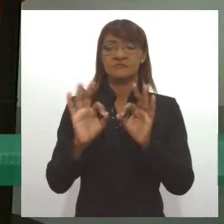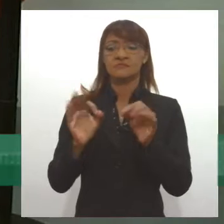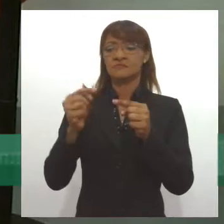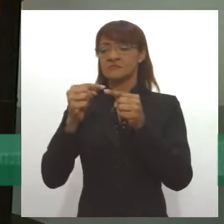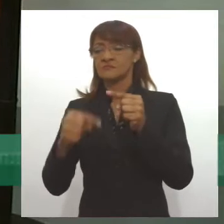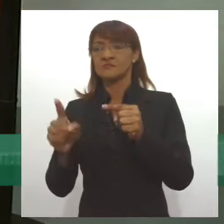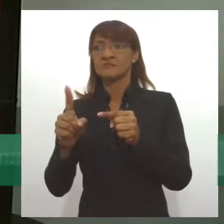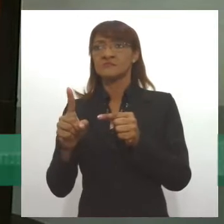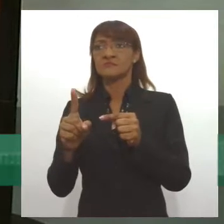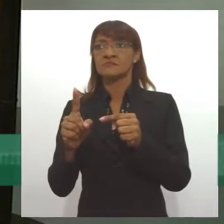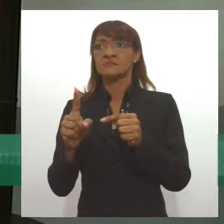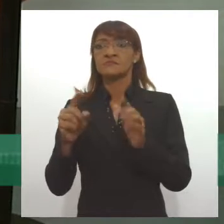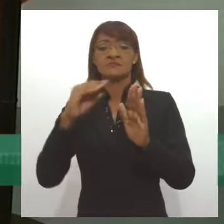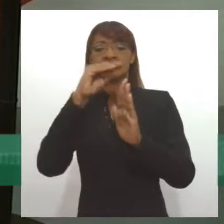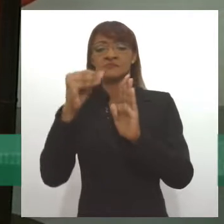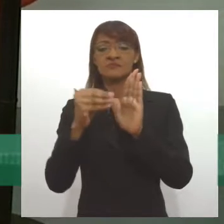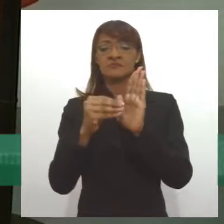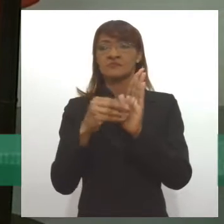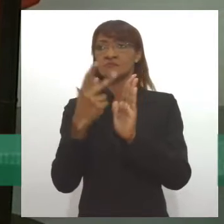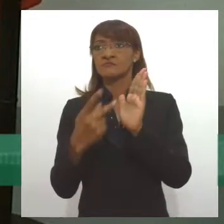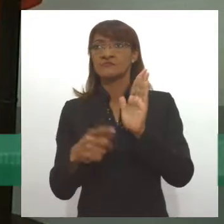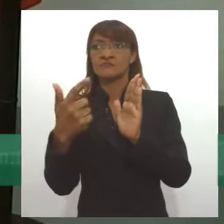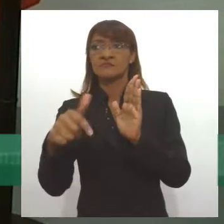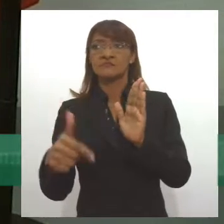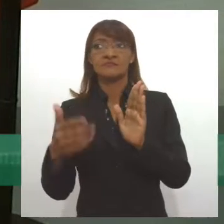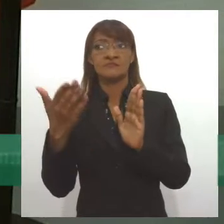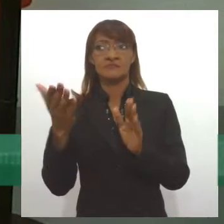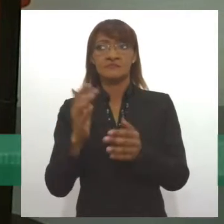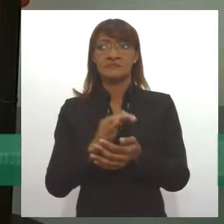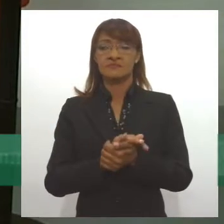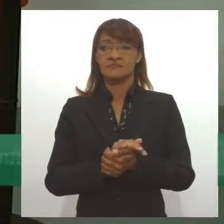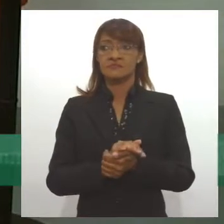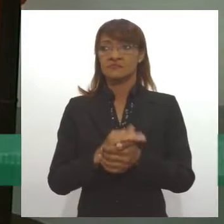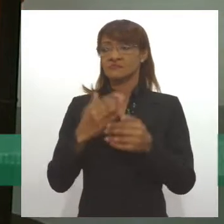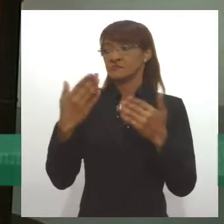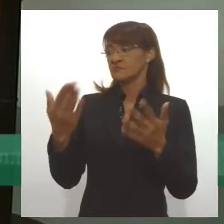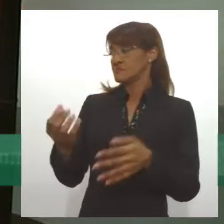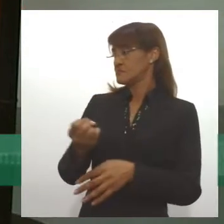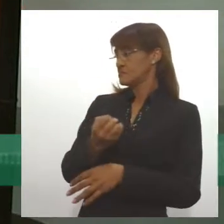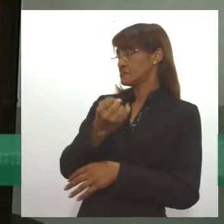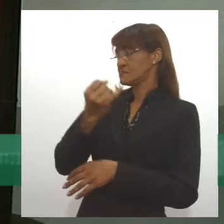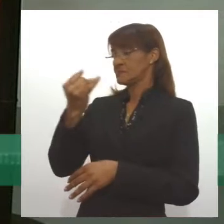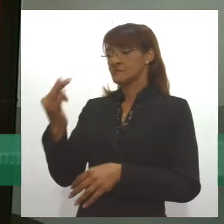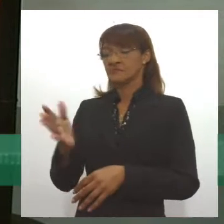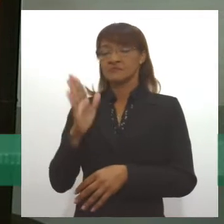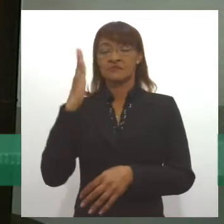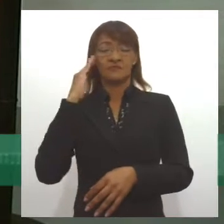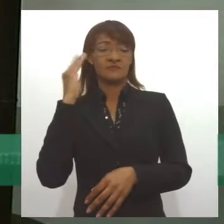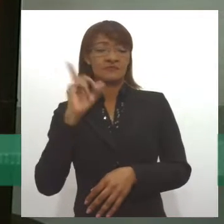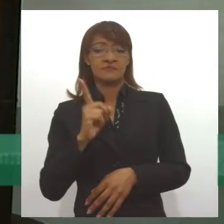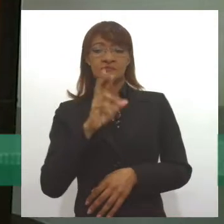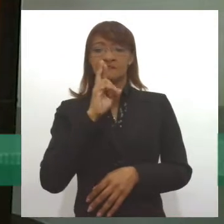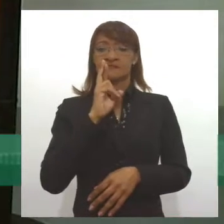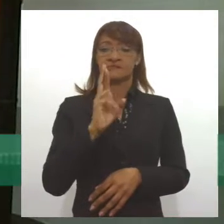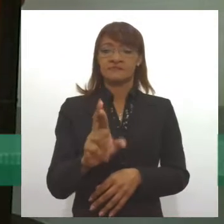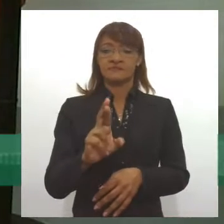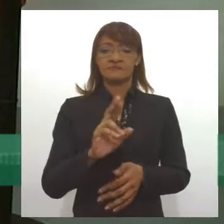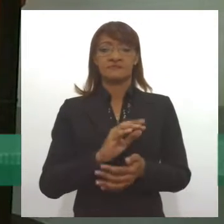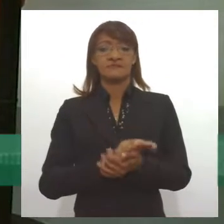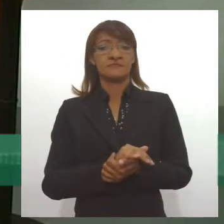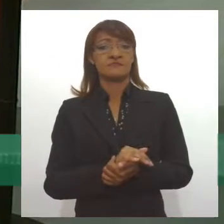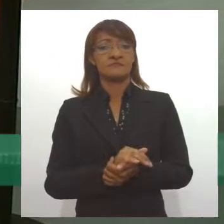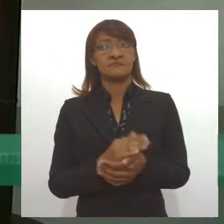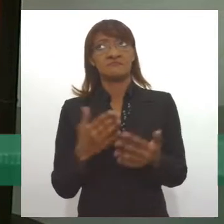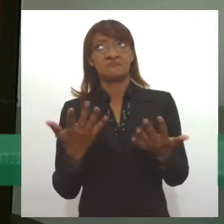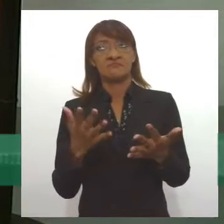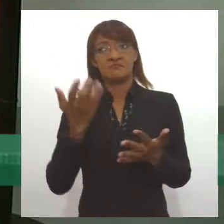não pôde entrar aí no projeto? Não, são milhares, eu não sei te responder. Por exemplo, agora, a questão de 15